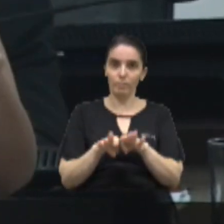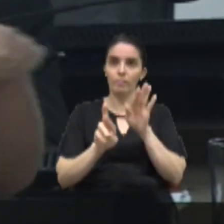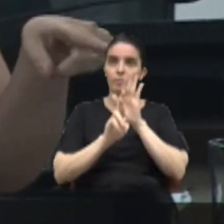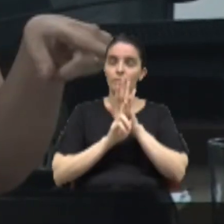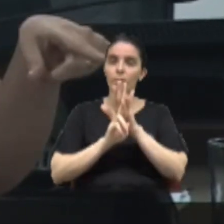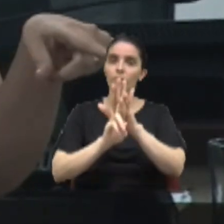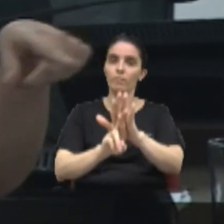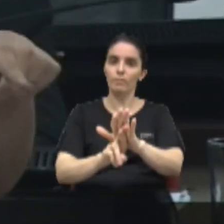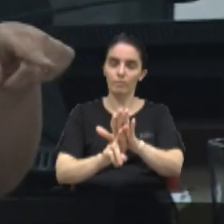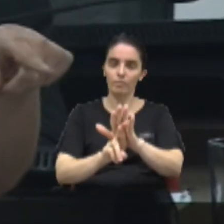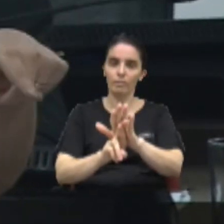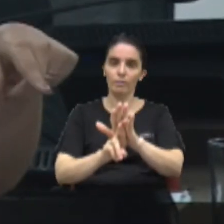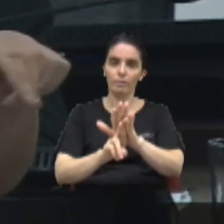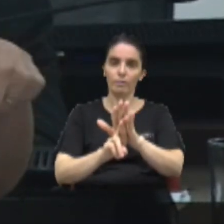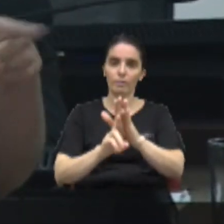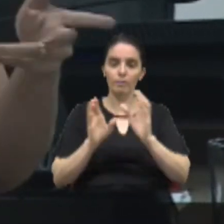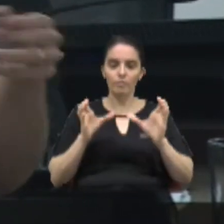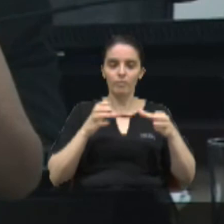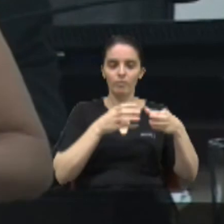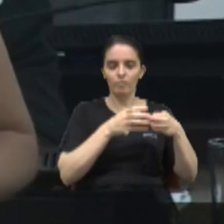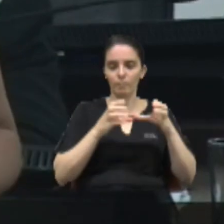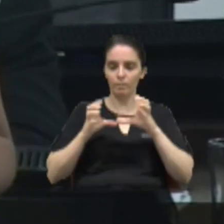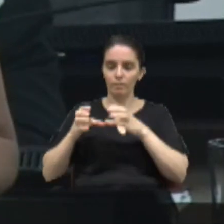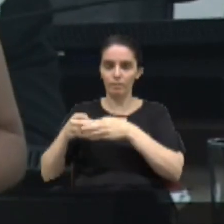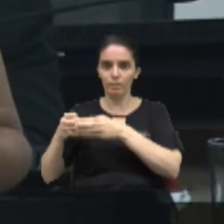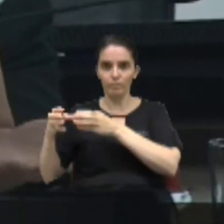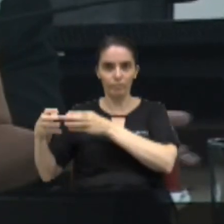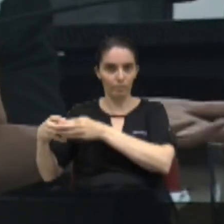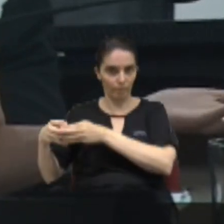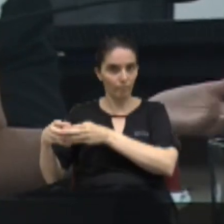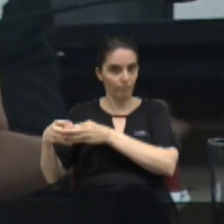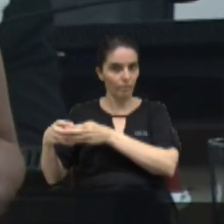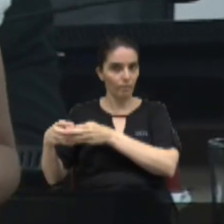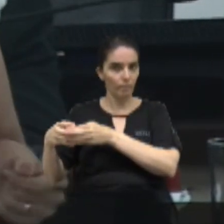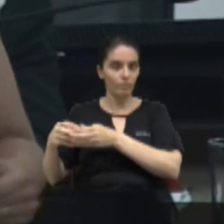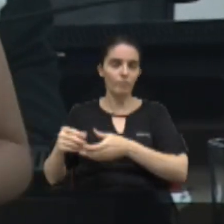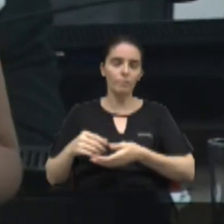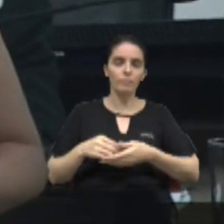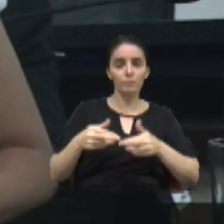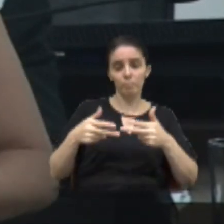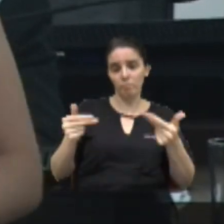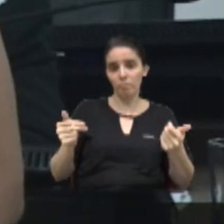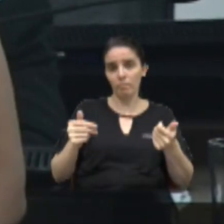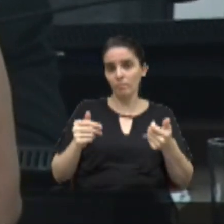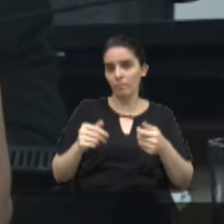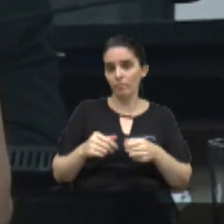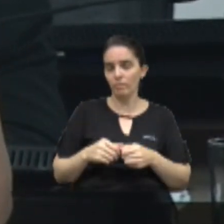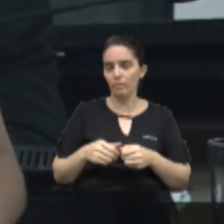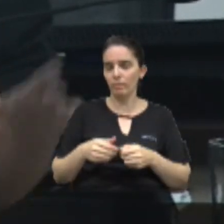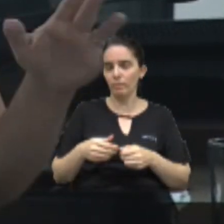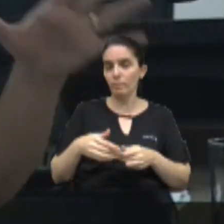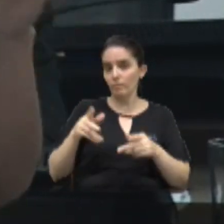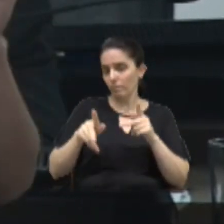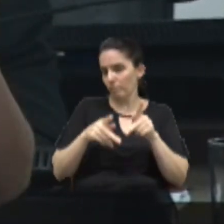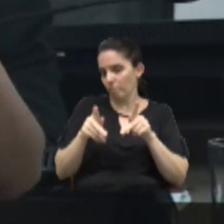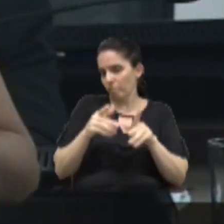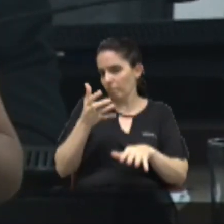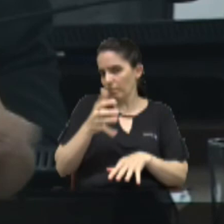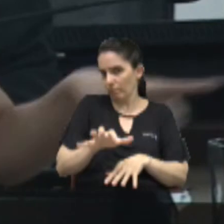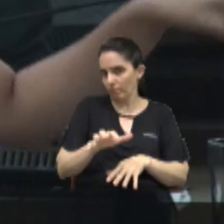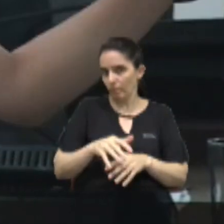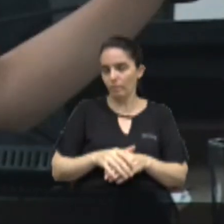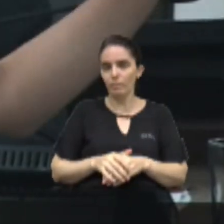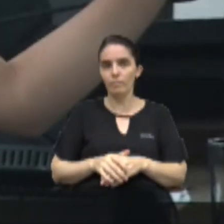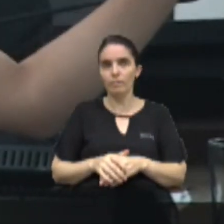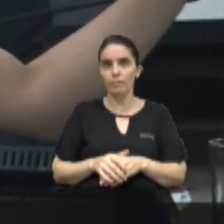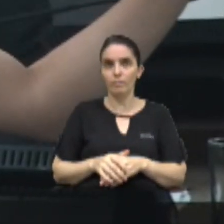representando os seus respectivos partidos e com relação às medidas que muitas vezes elas não são tão apreciadas. Tecnicamente, eu